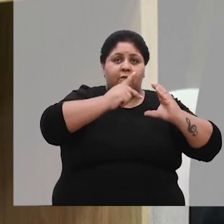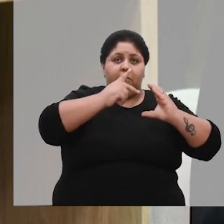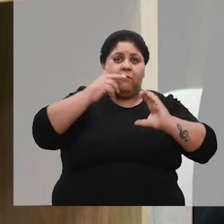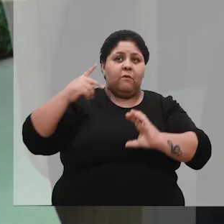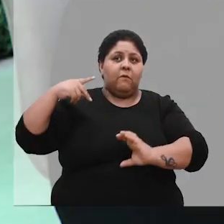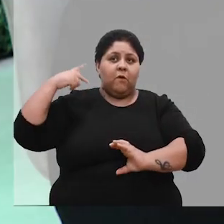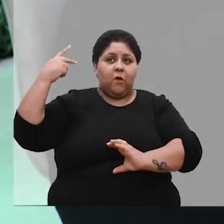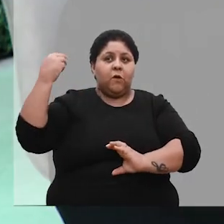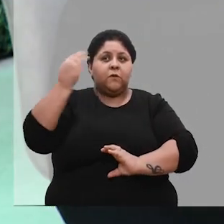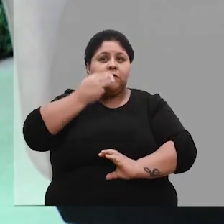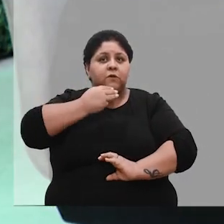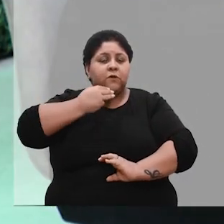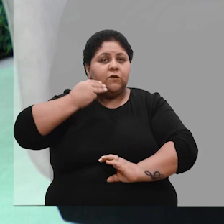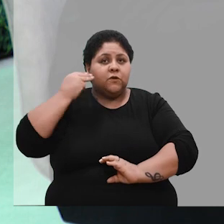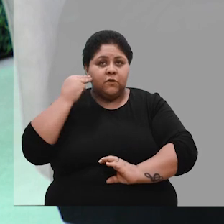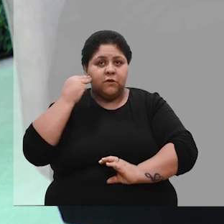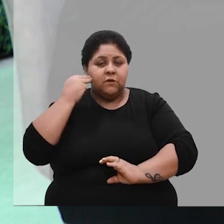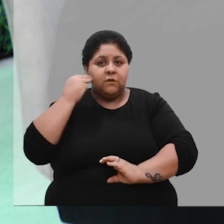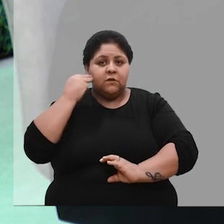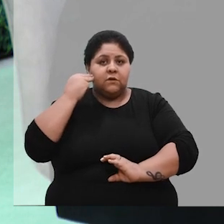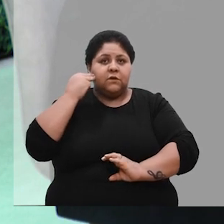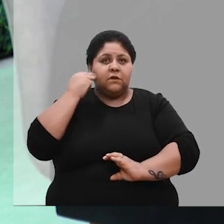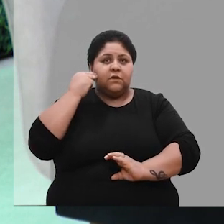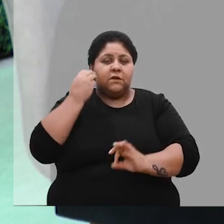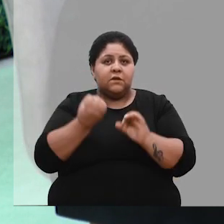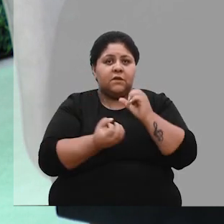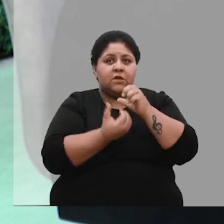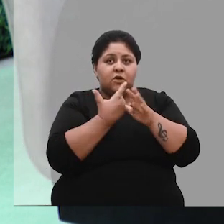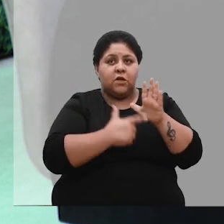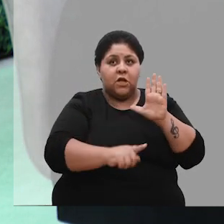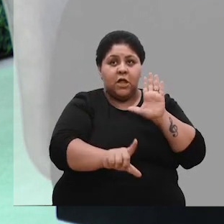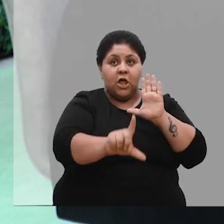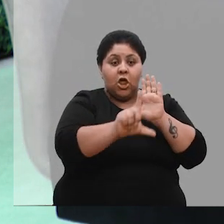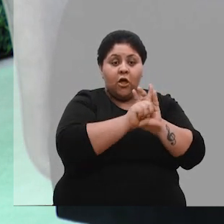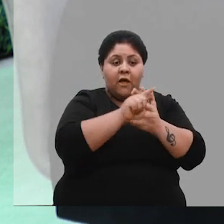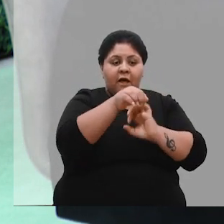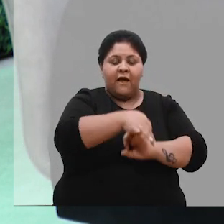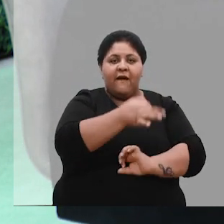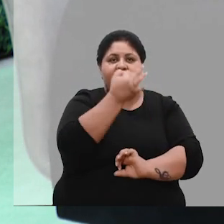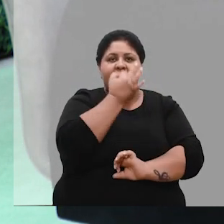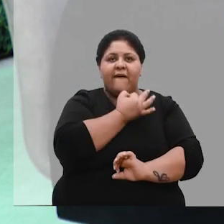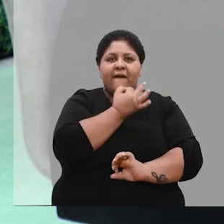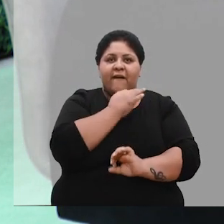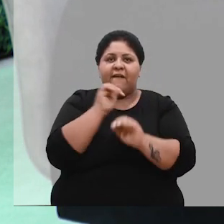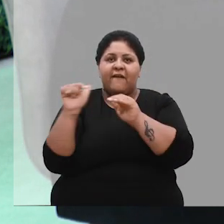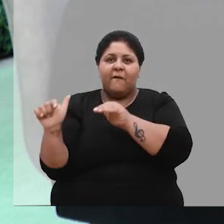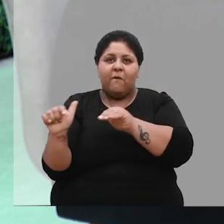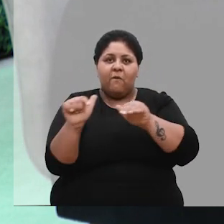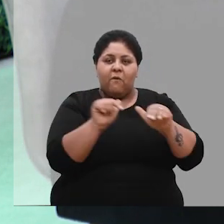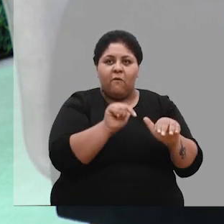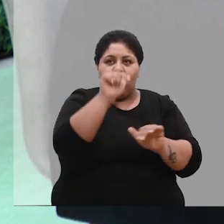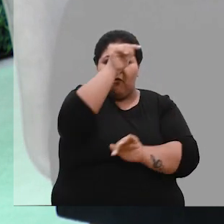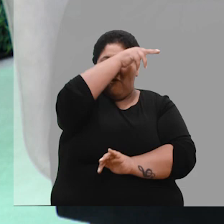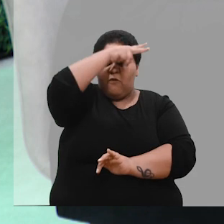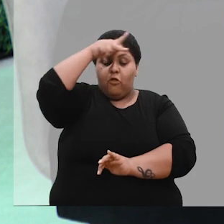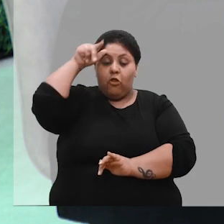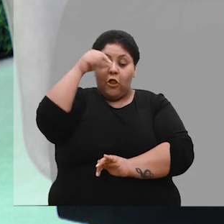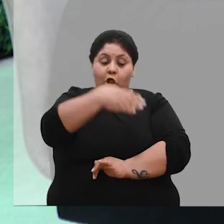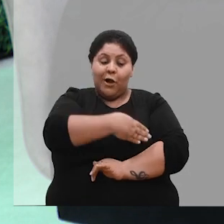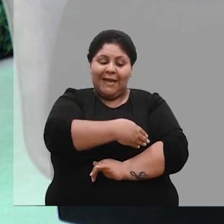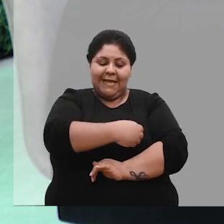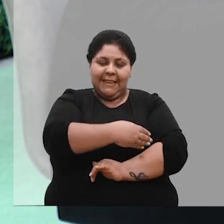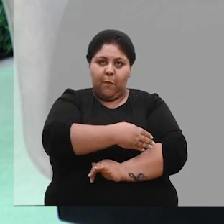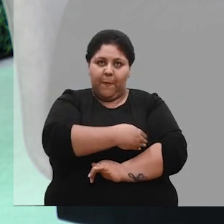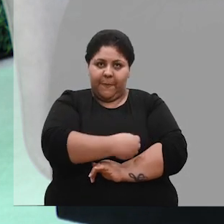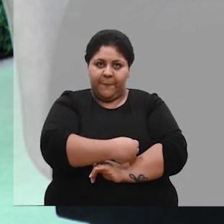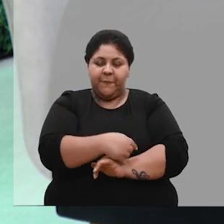Câmara de Vereadores, a vereadora Marisol Santos, autora da lei que institui em Caxias do Sul a Semana Municipal